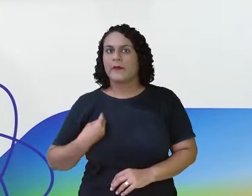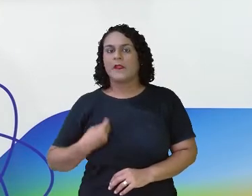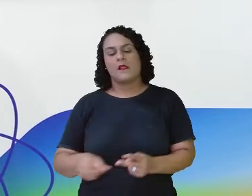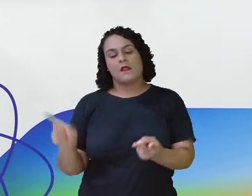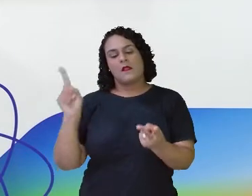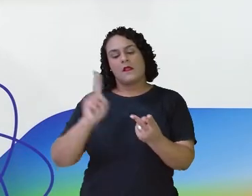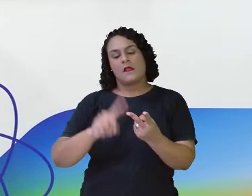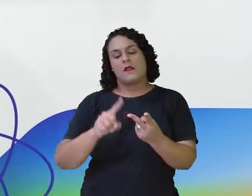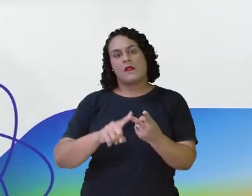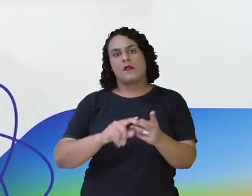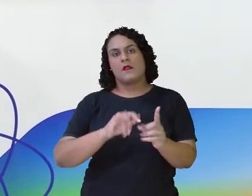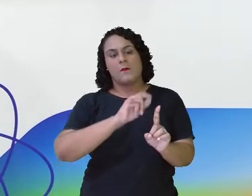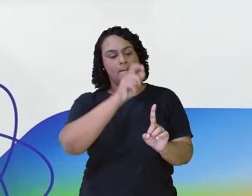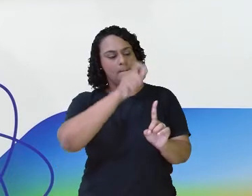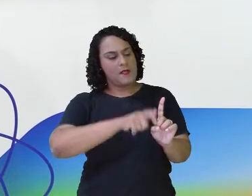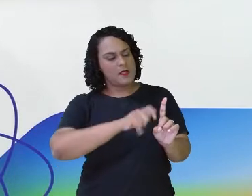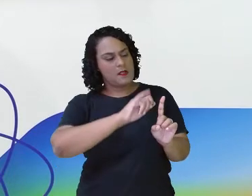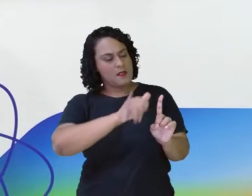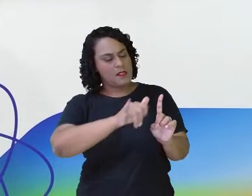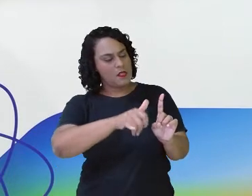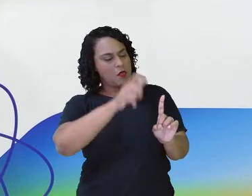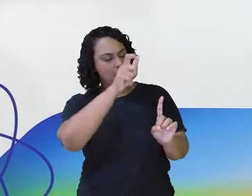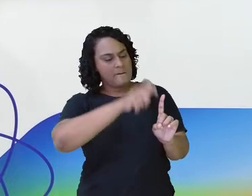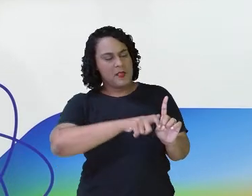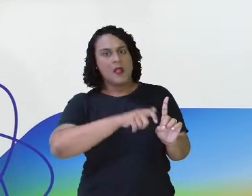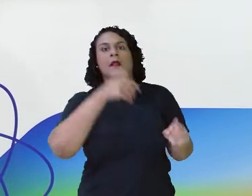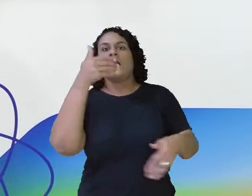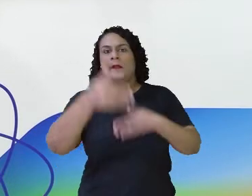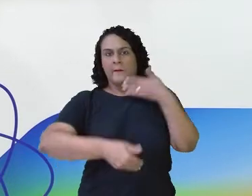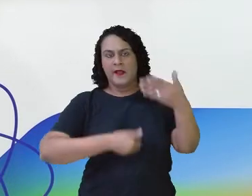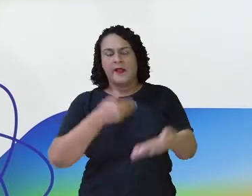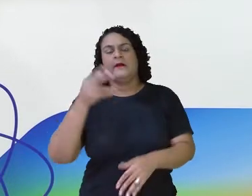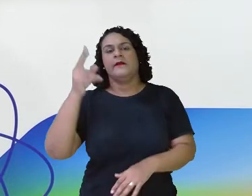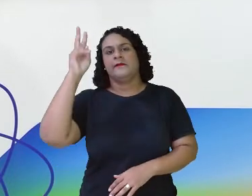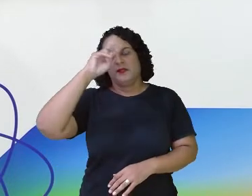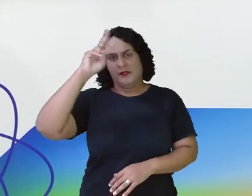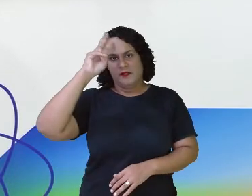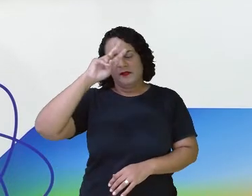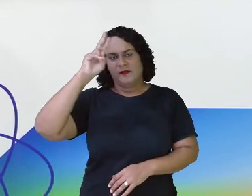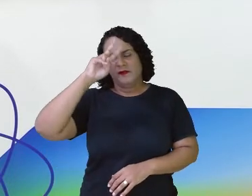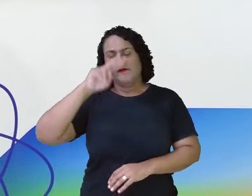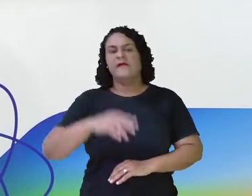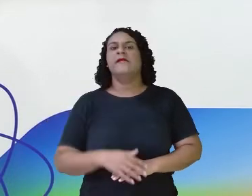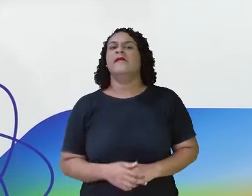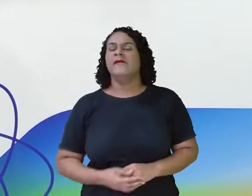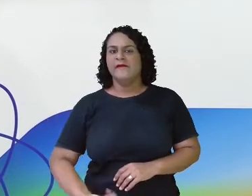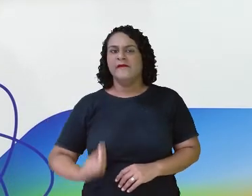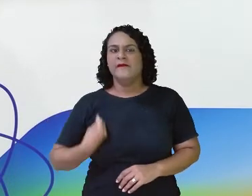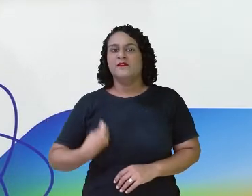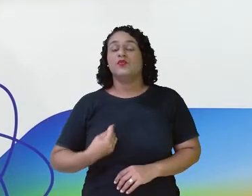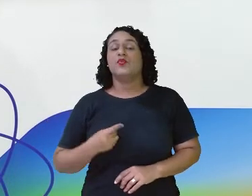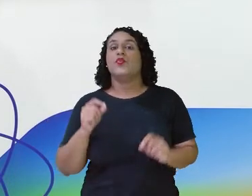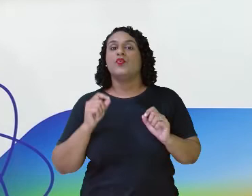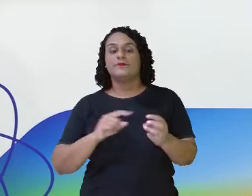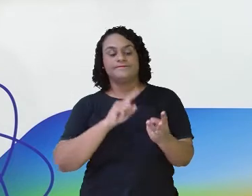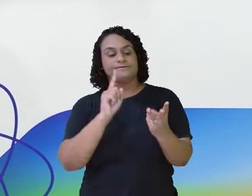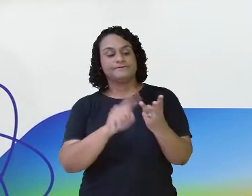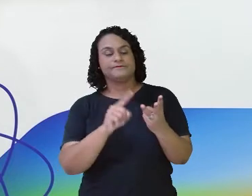o narrador personagem, que ele faz parte da história. E existe o